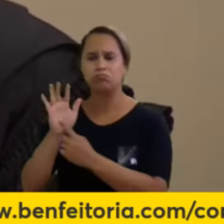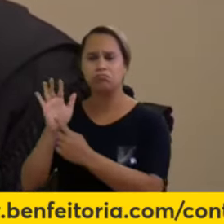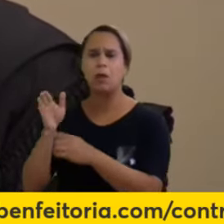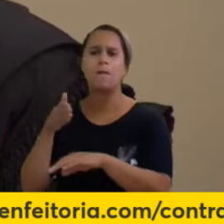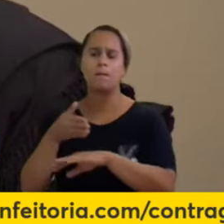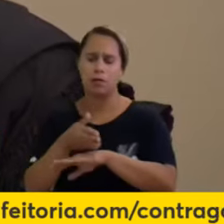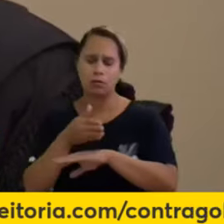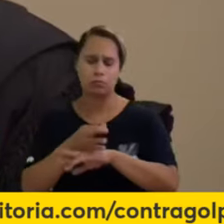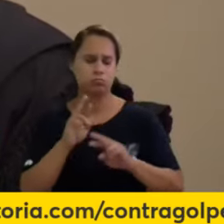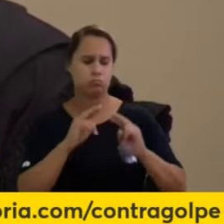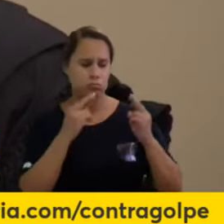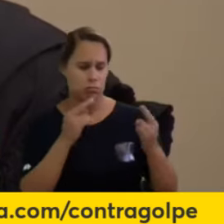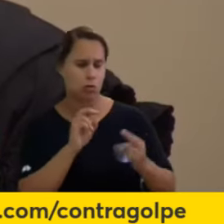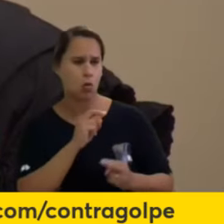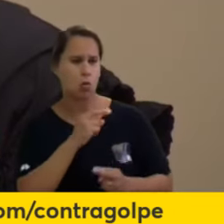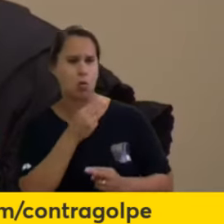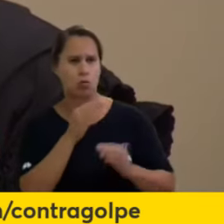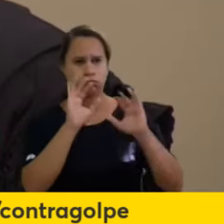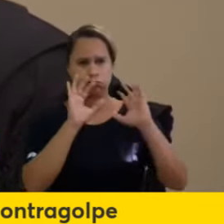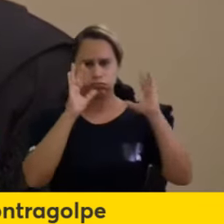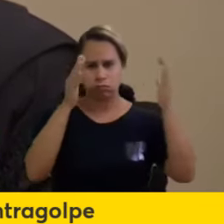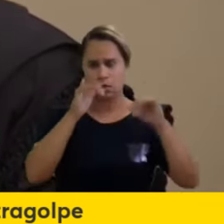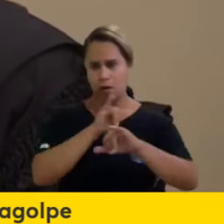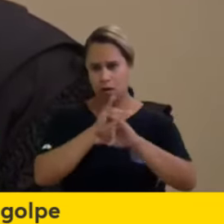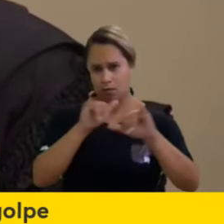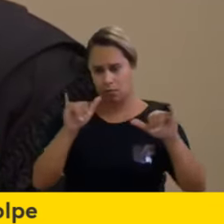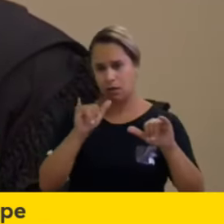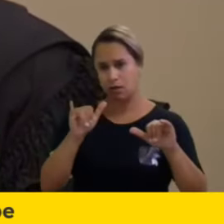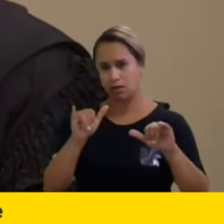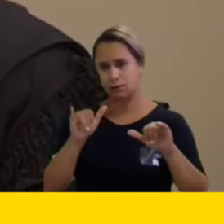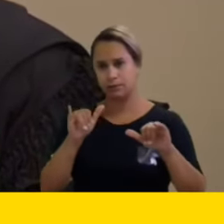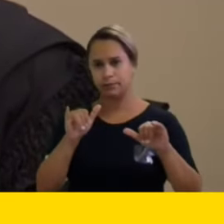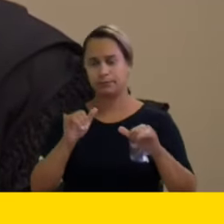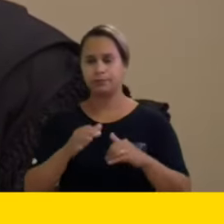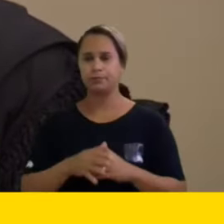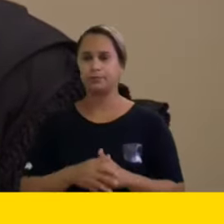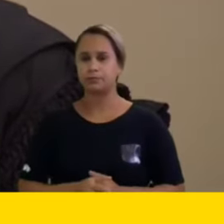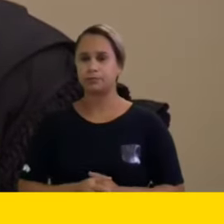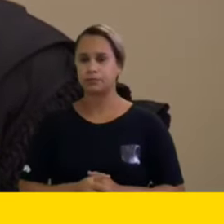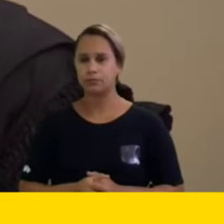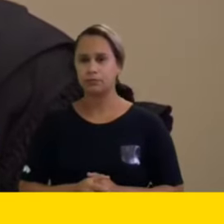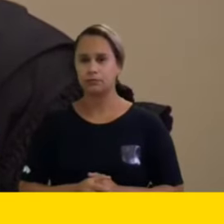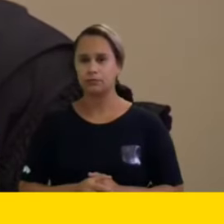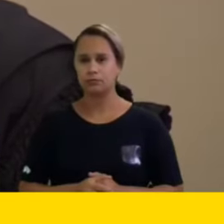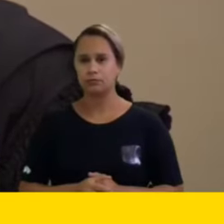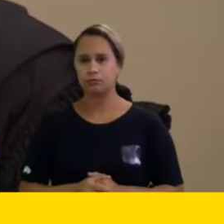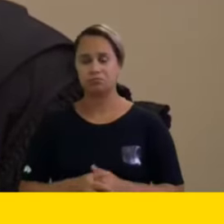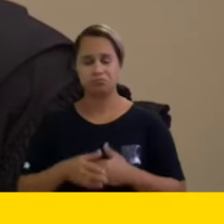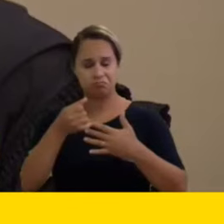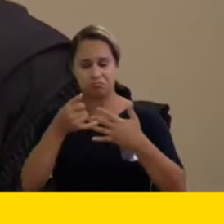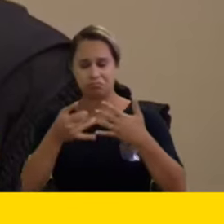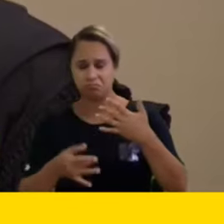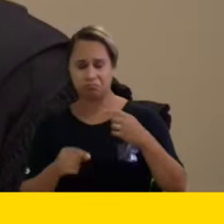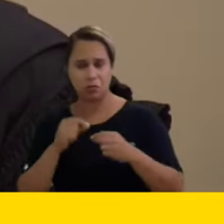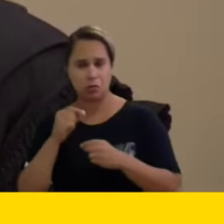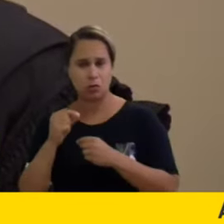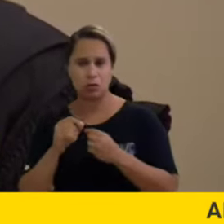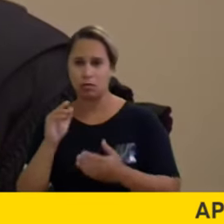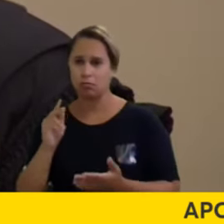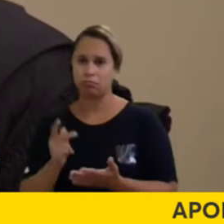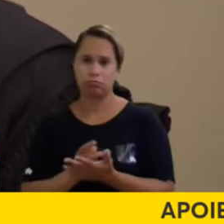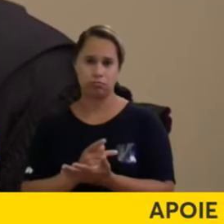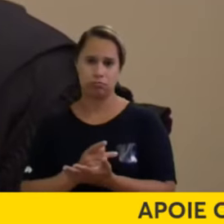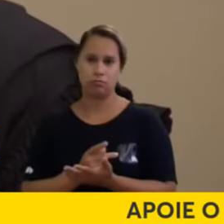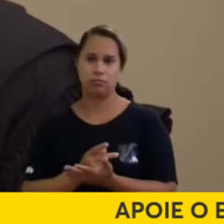eventos de campanha sendo desarrazoado presumir tal despesa como em benefício de pré-campanha sem se descrever o que se passou